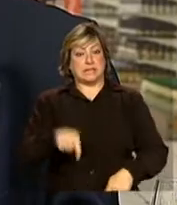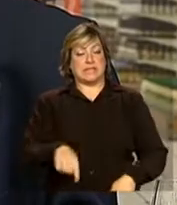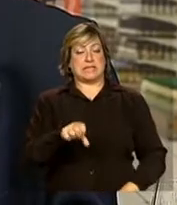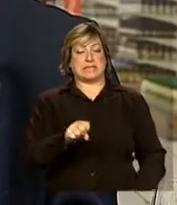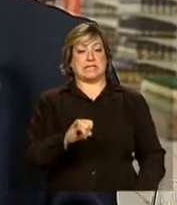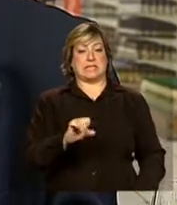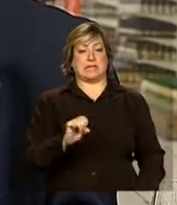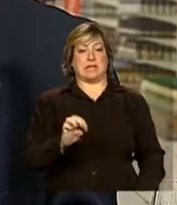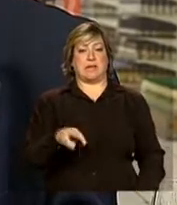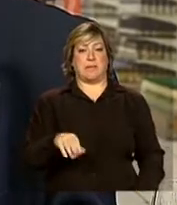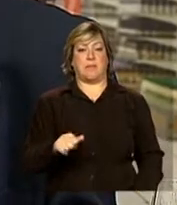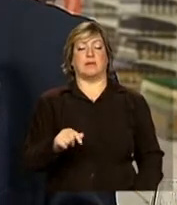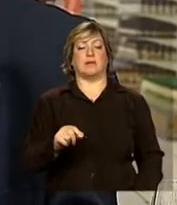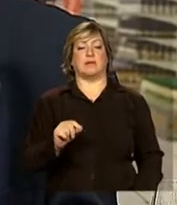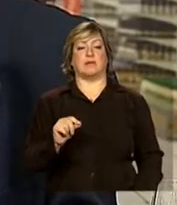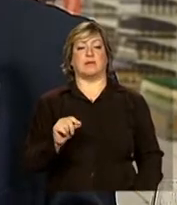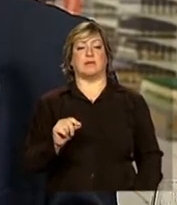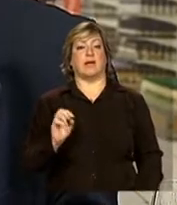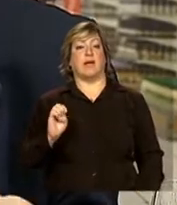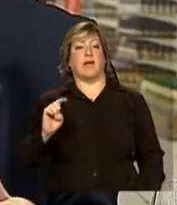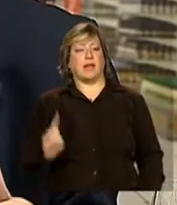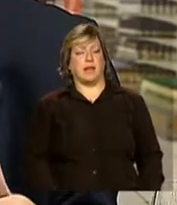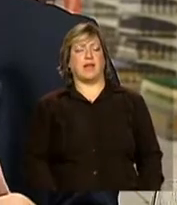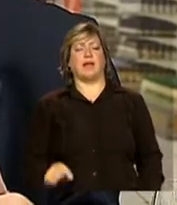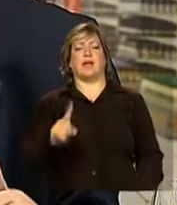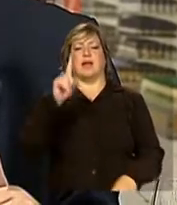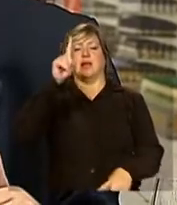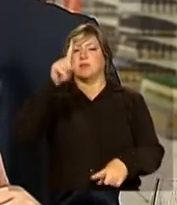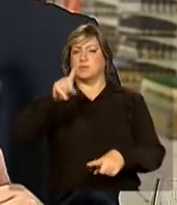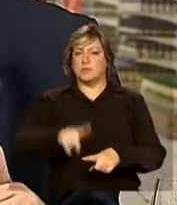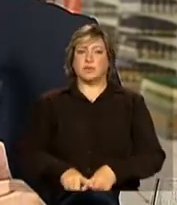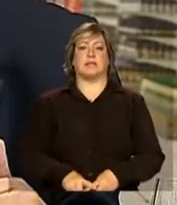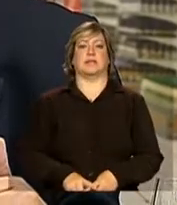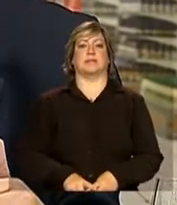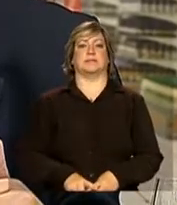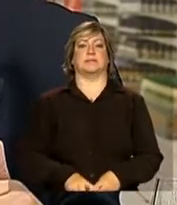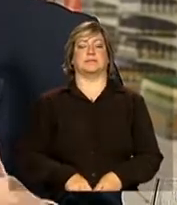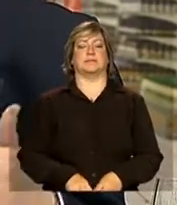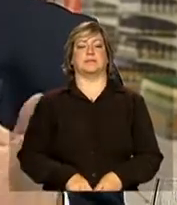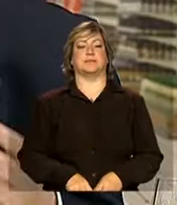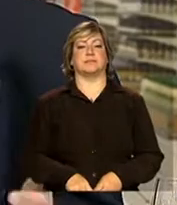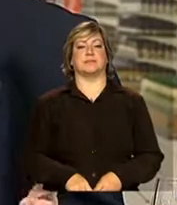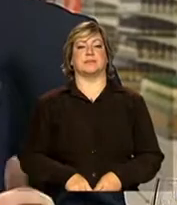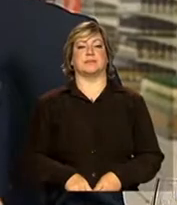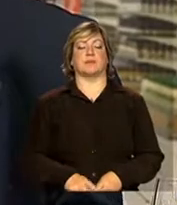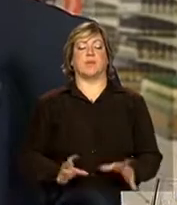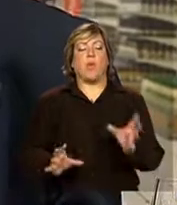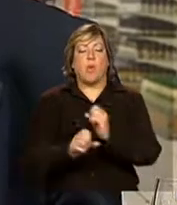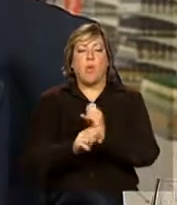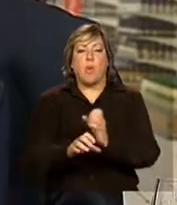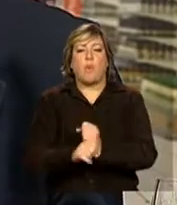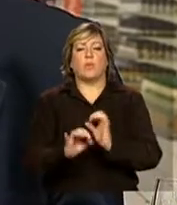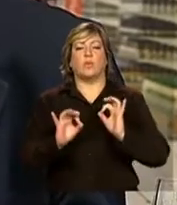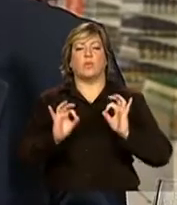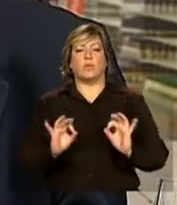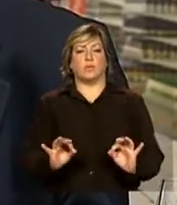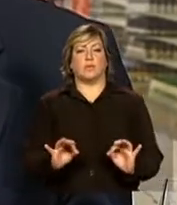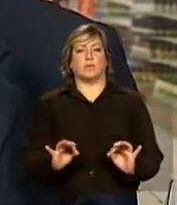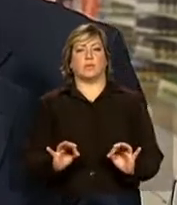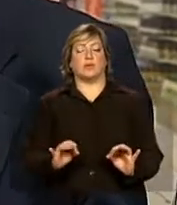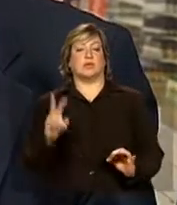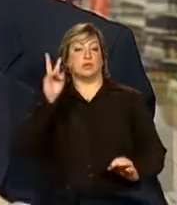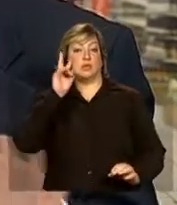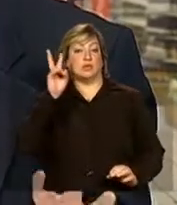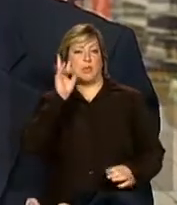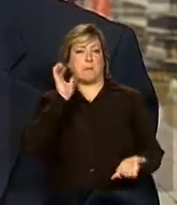de absoluta equação do ponto de vista de